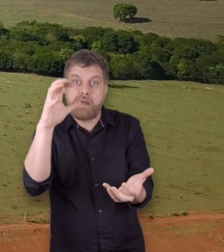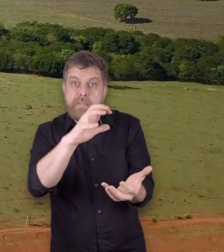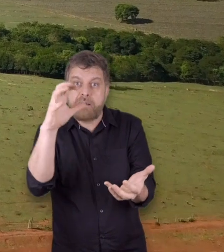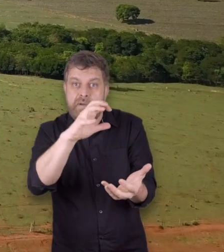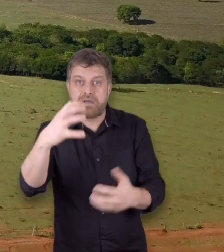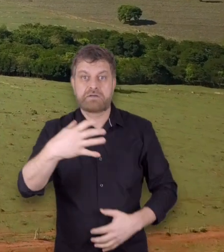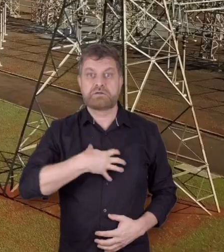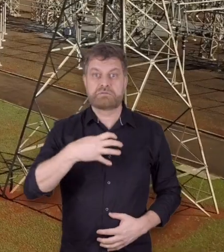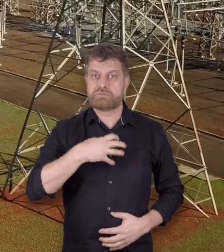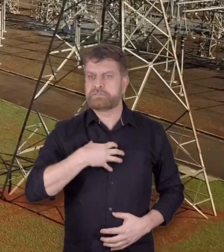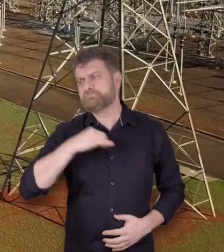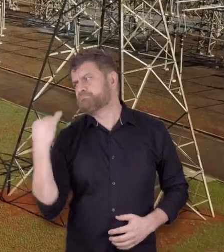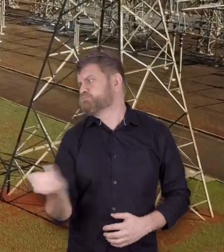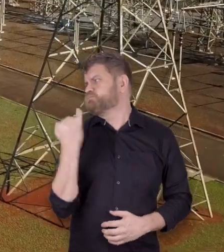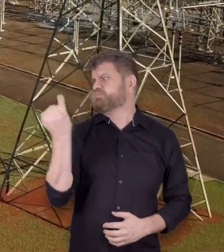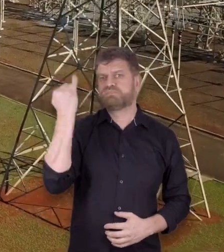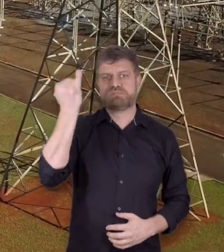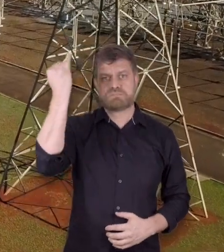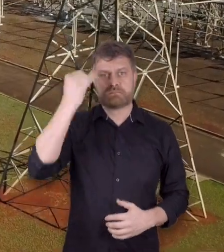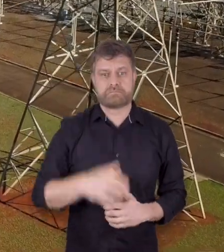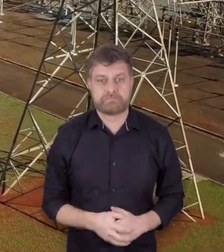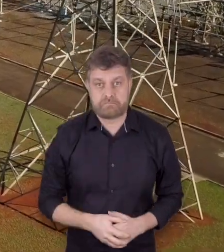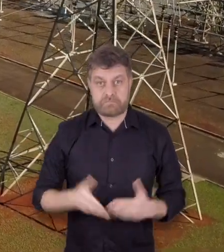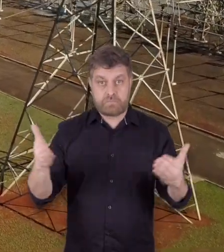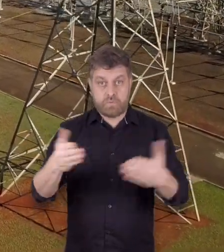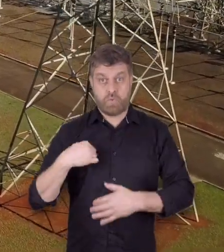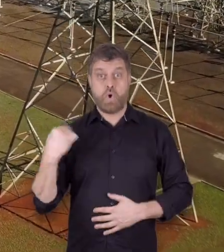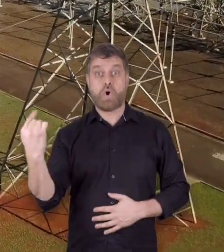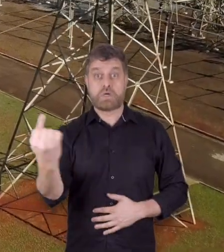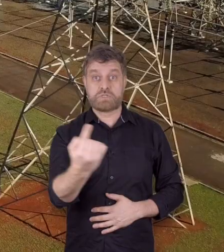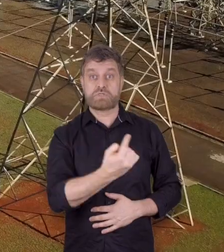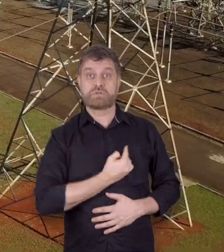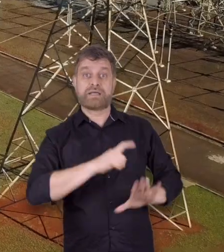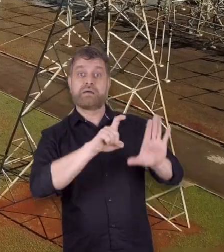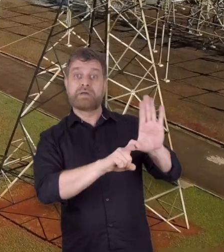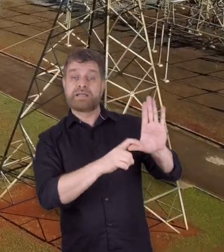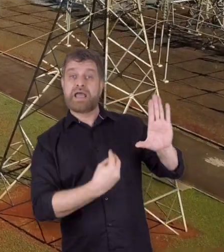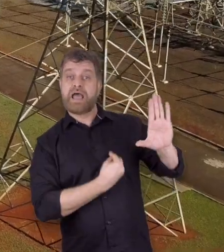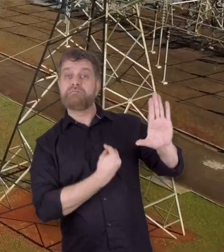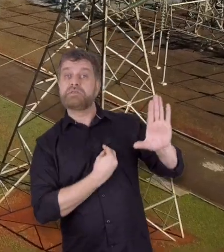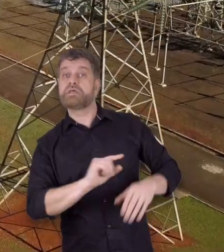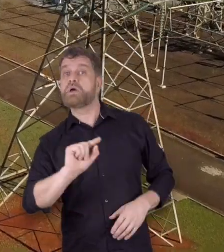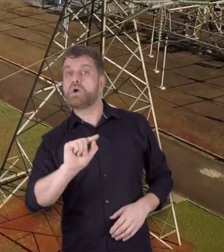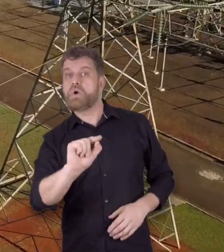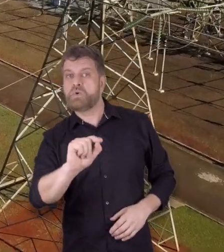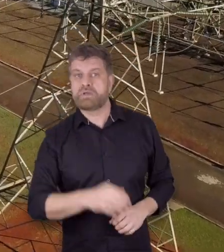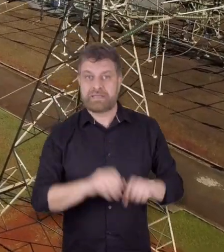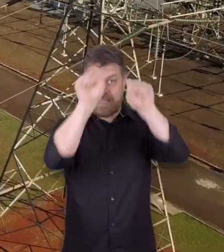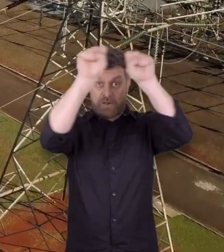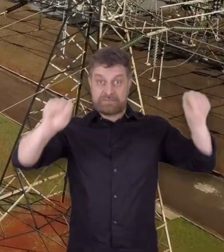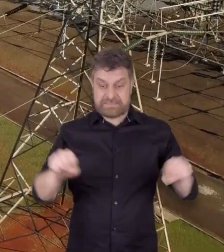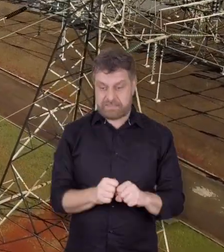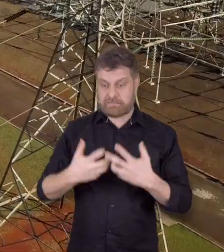forma extremamente significativa. Hoje todos nós dependemos para viver de que o